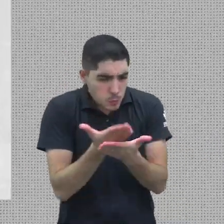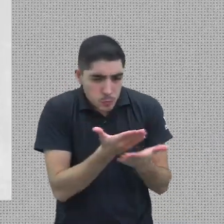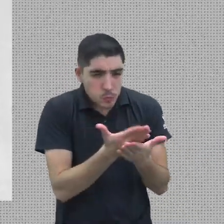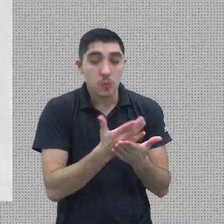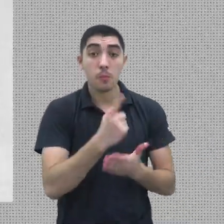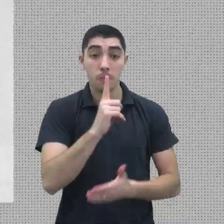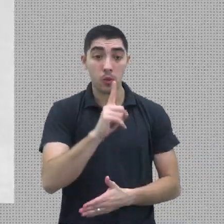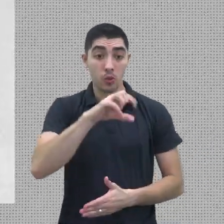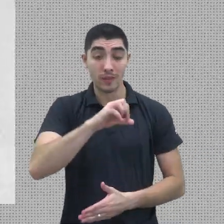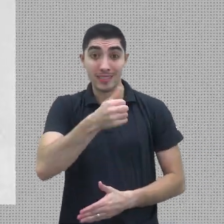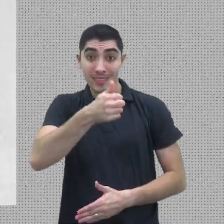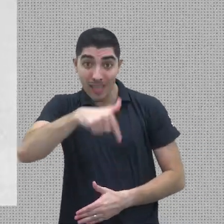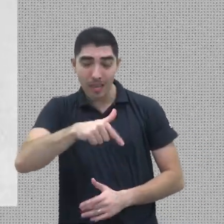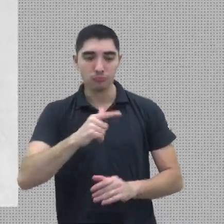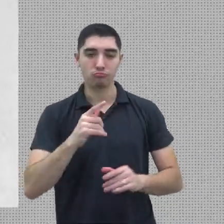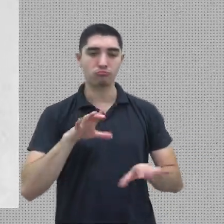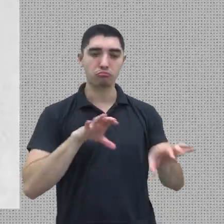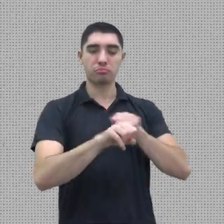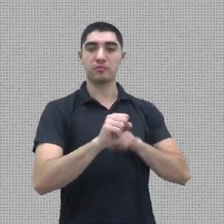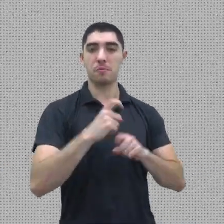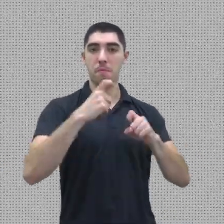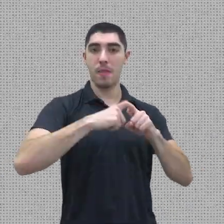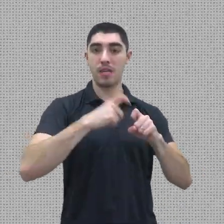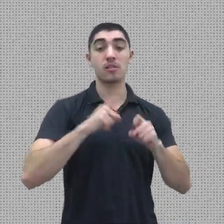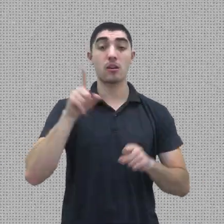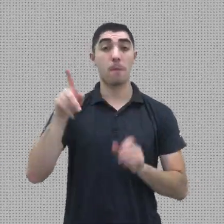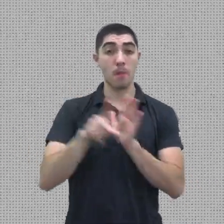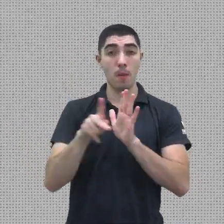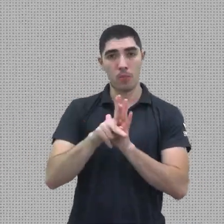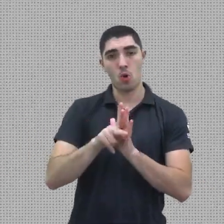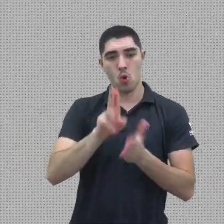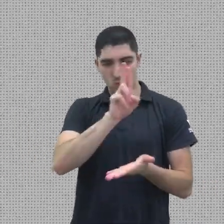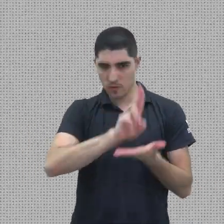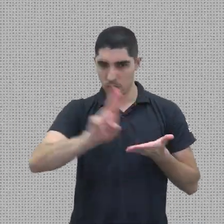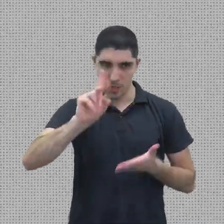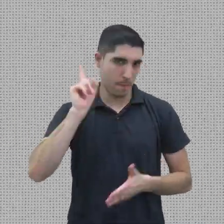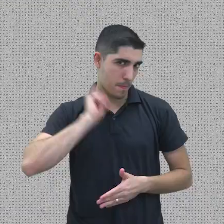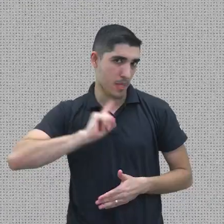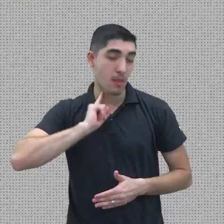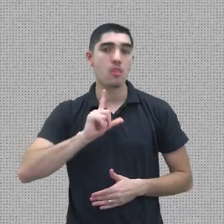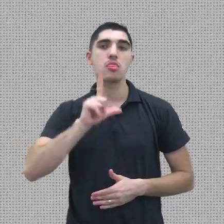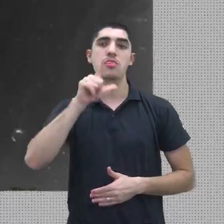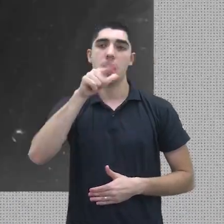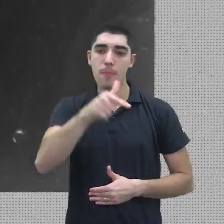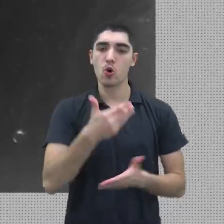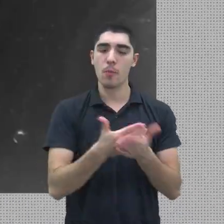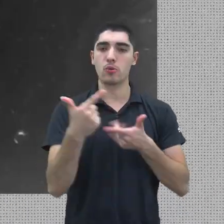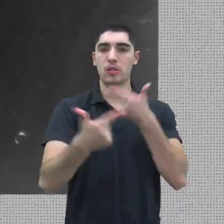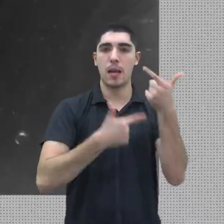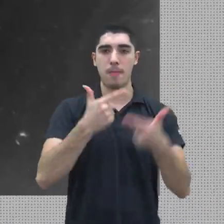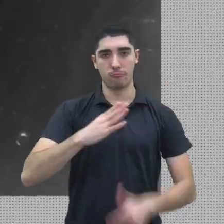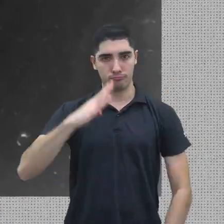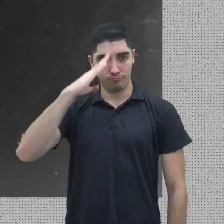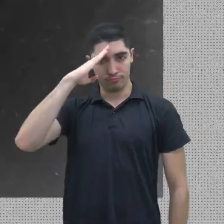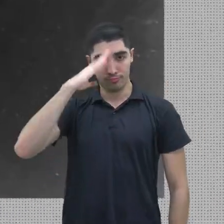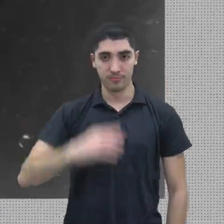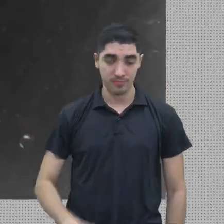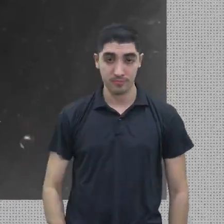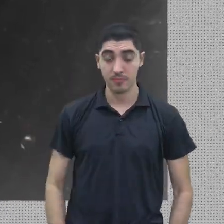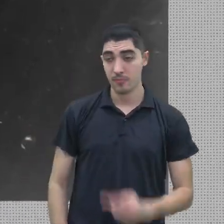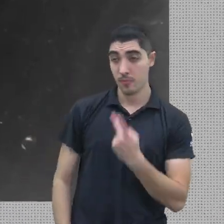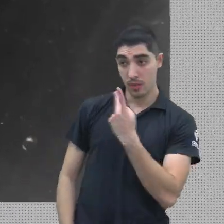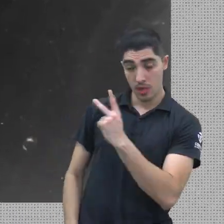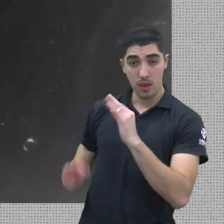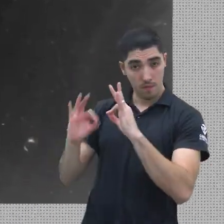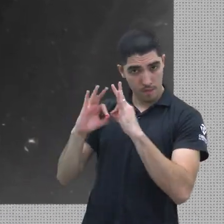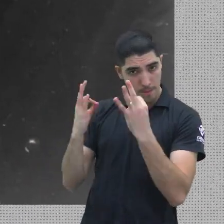aos estudos e, em 1927, se tornou médico pela Universidade Federal de Minas Gerais. Poucos anos depois, seguiu